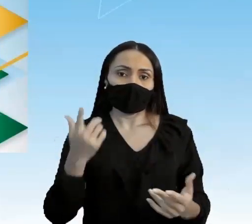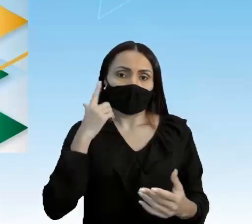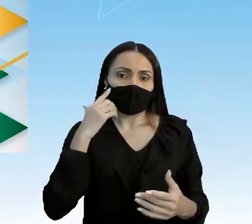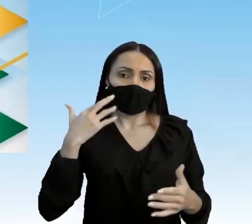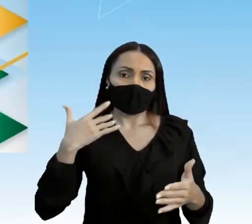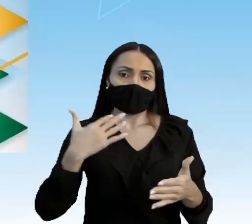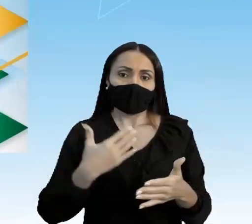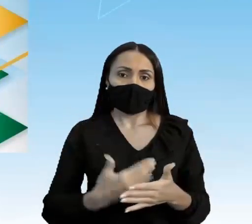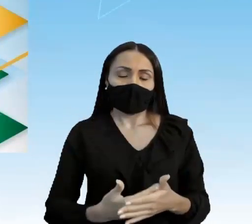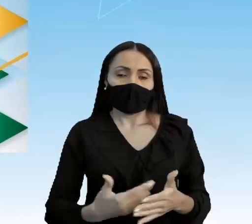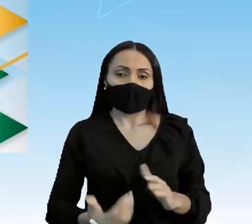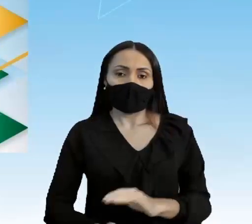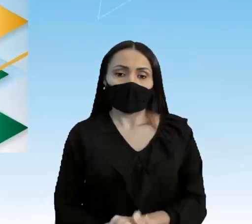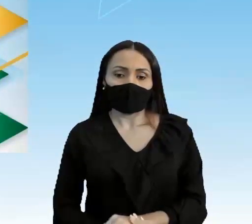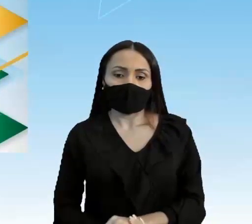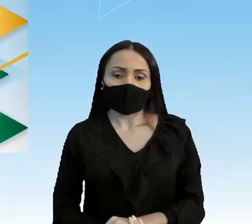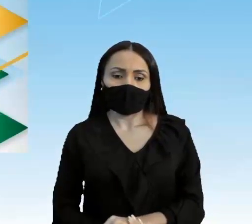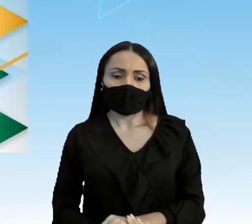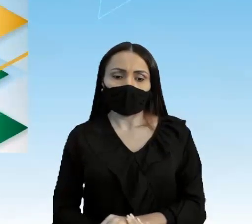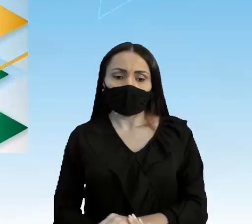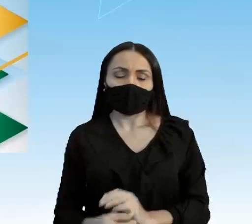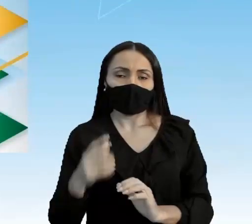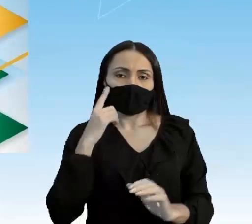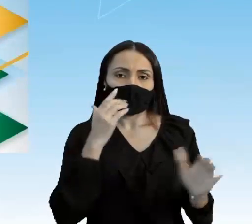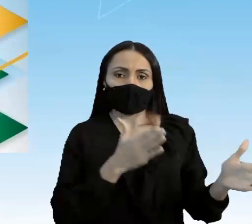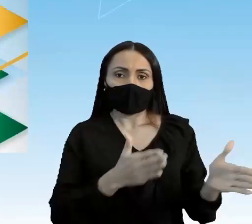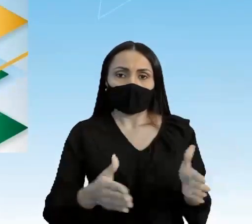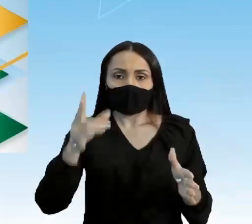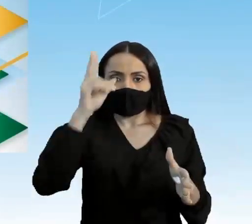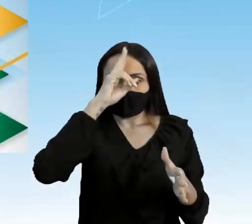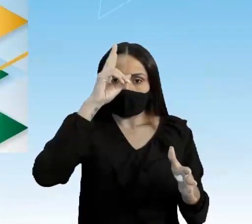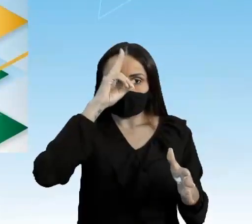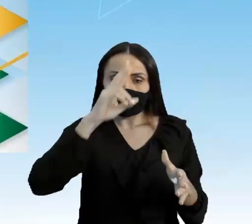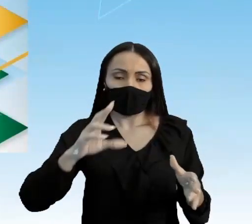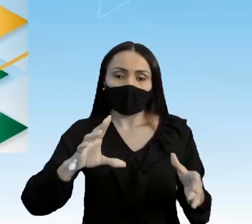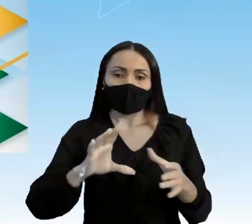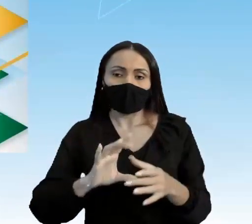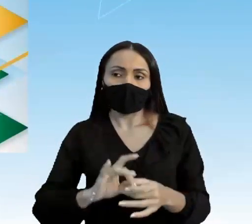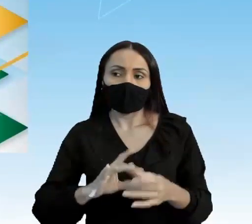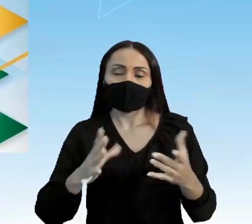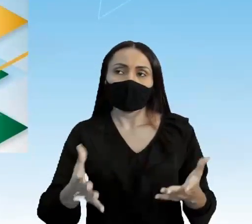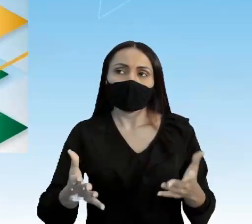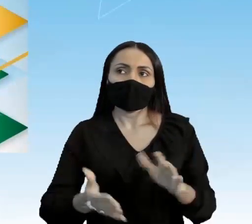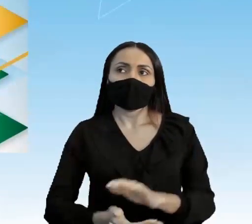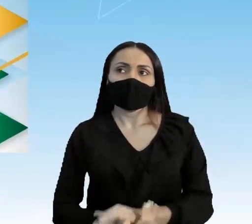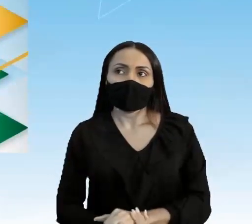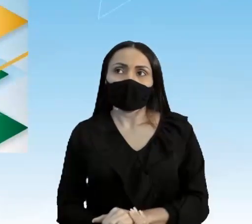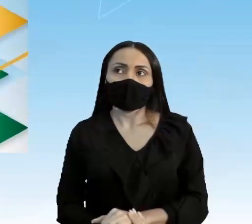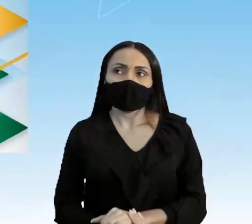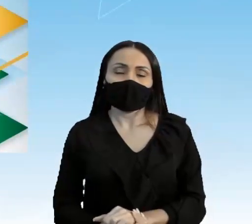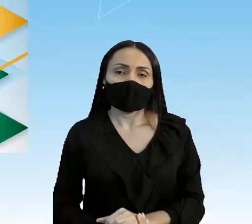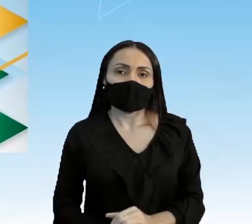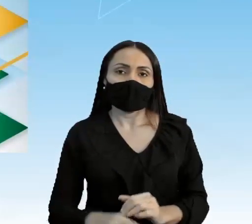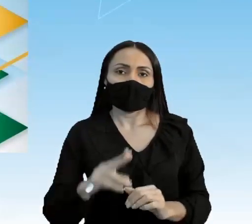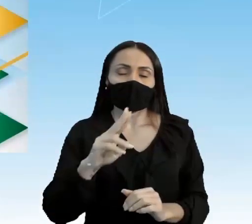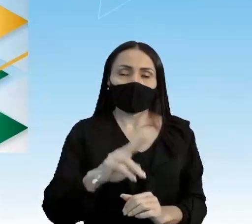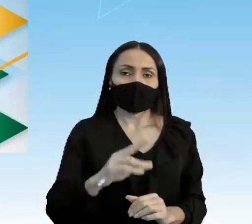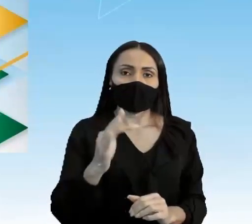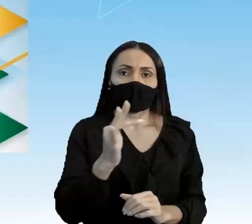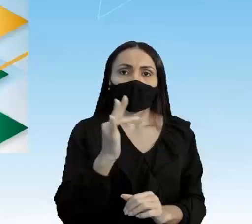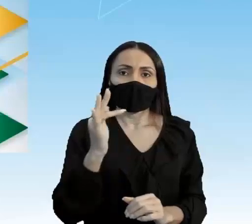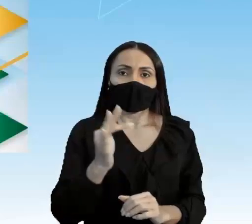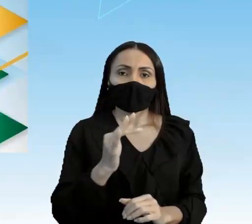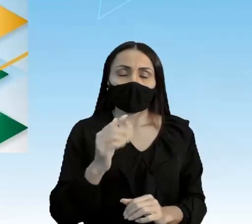América Espanhola. Diz a historiadora Libertad Borges Bittencourt, da Universidade Federal de Goiás.